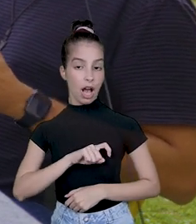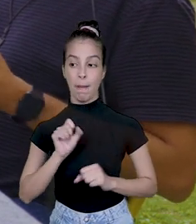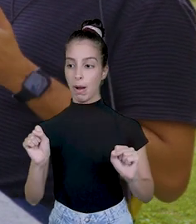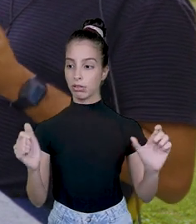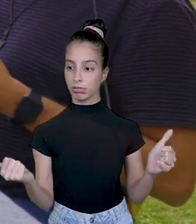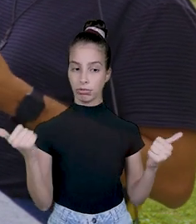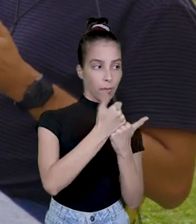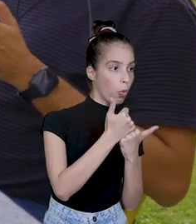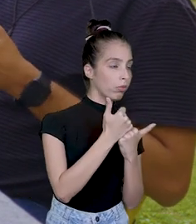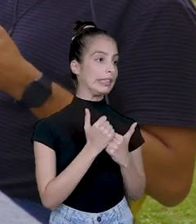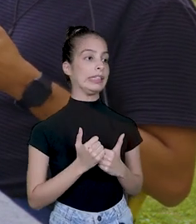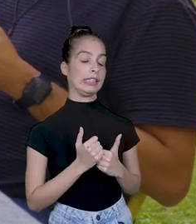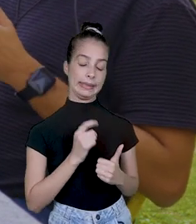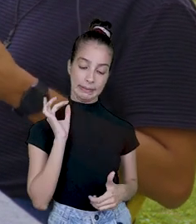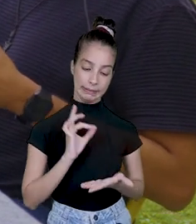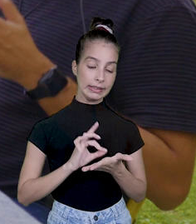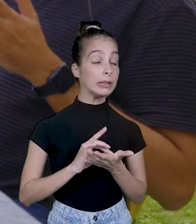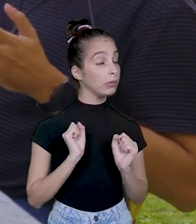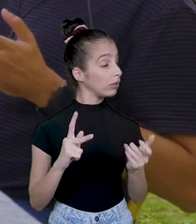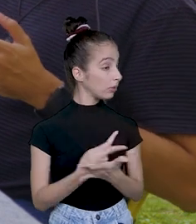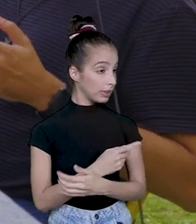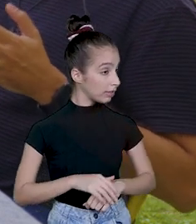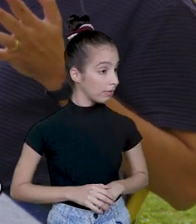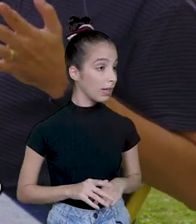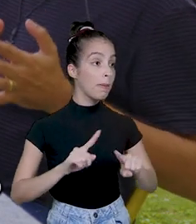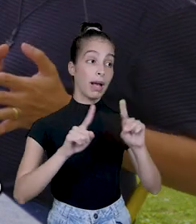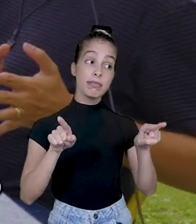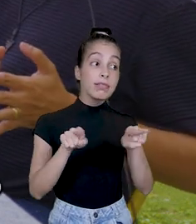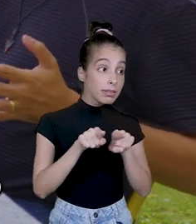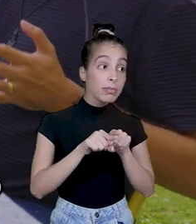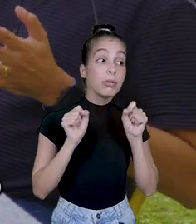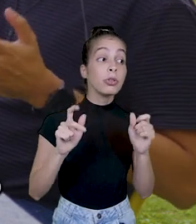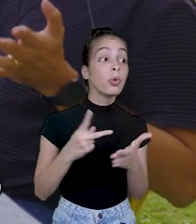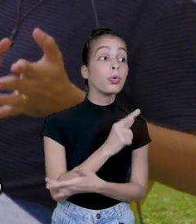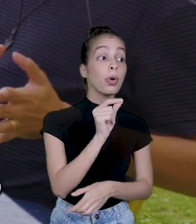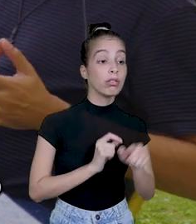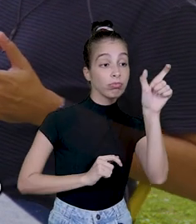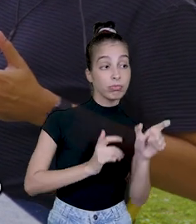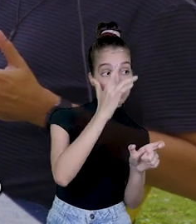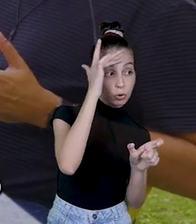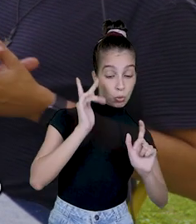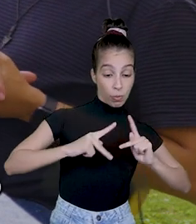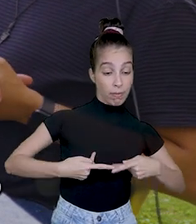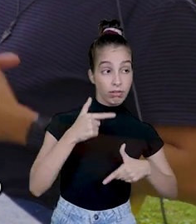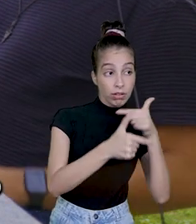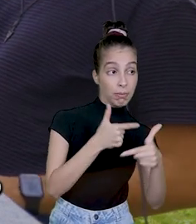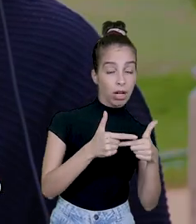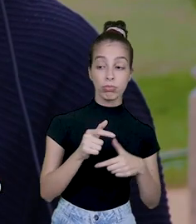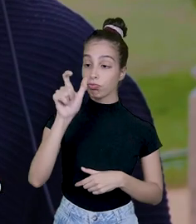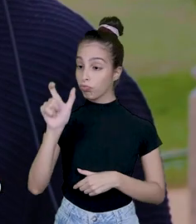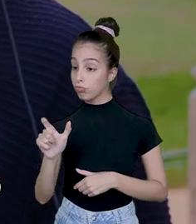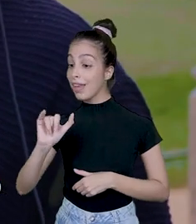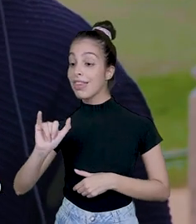isso A verdade é que a inteligência artificial também vai ocupar algumas profissões que hoje são ocupadas por seres humanos o